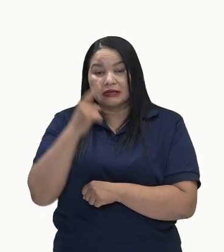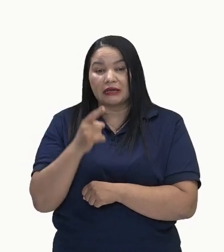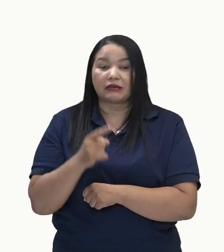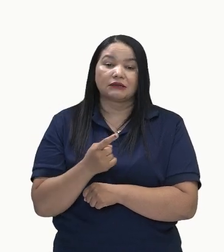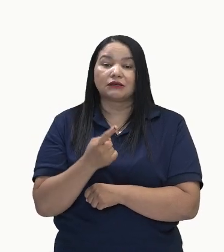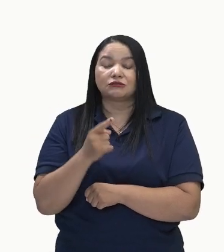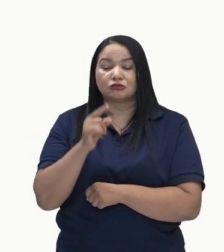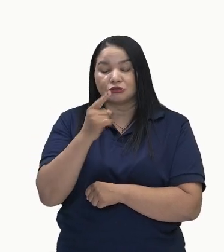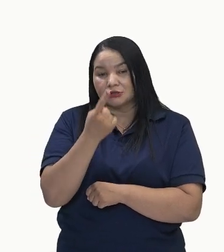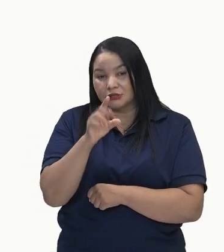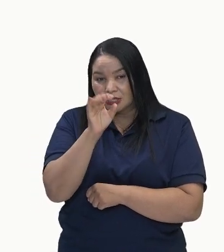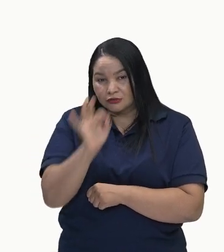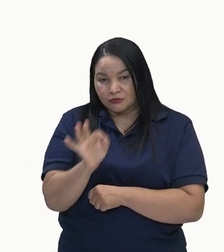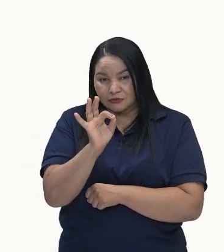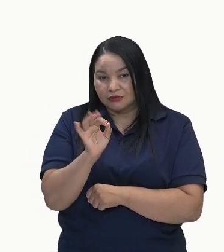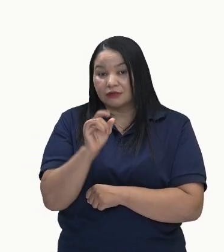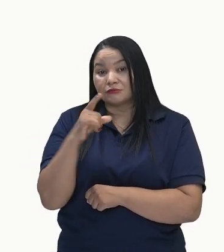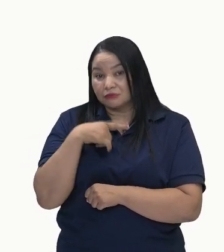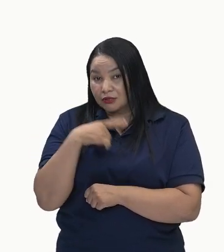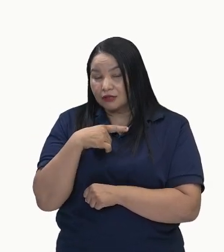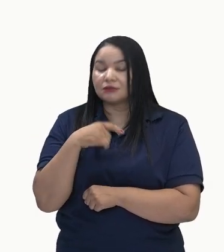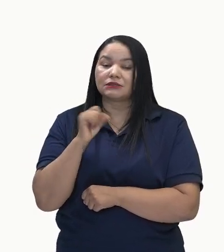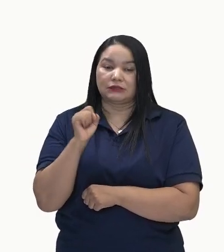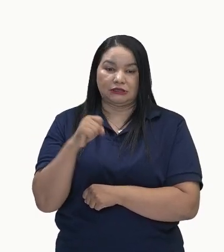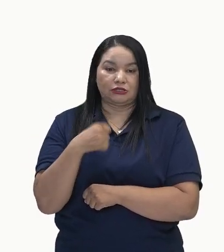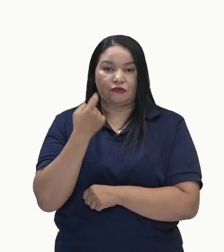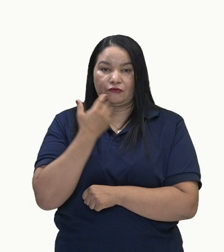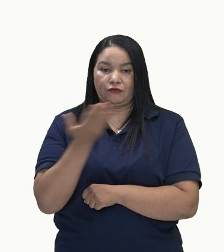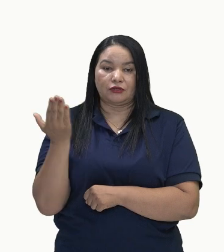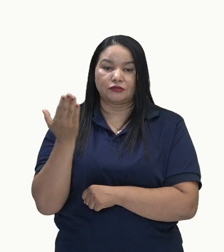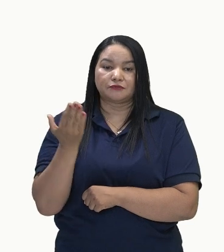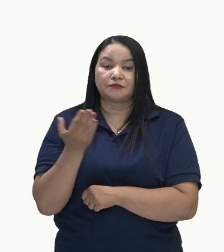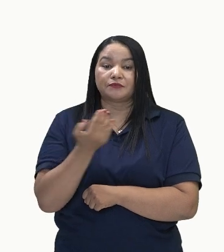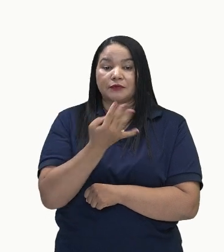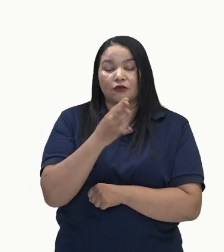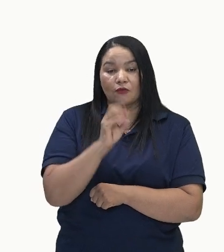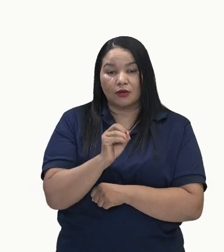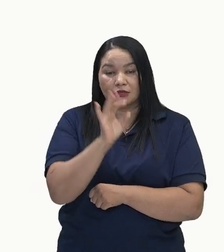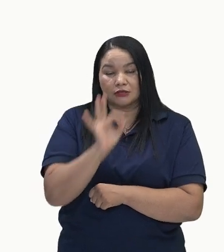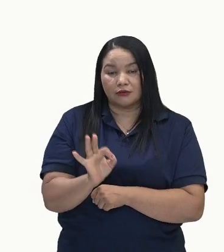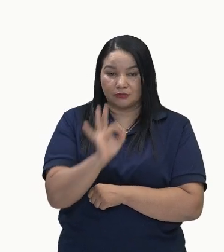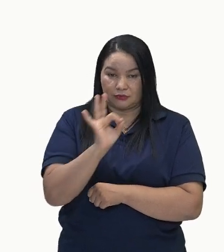mostrar para você aqui, ó. Nós queremos saber 40%